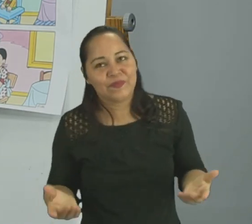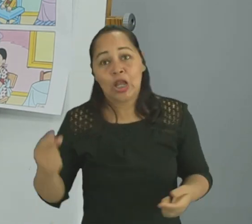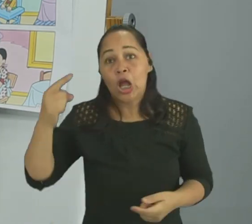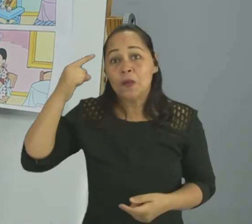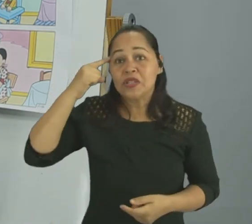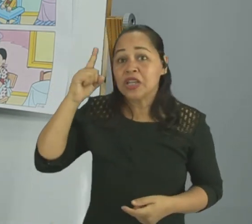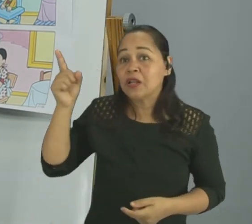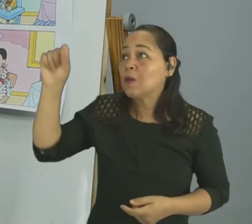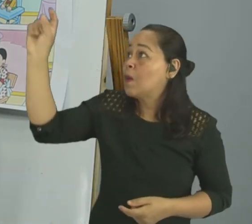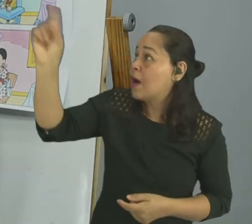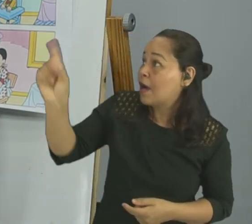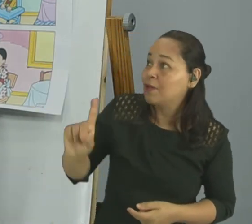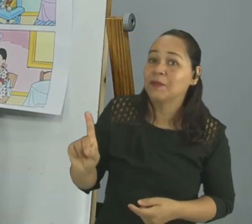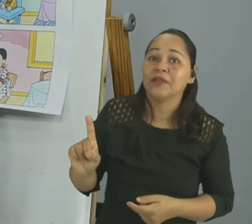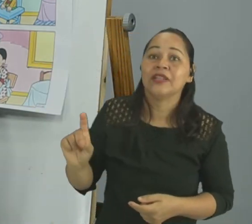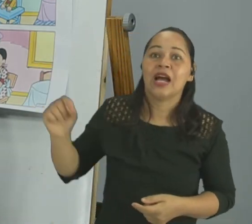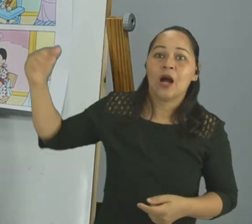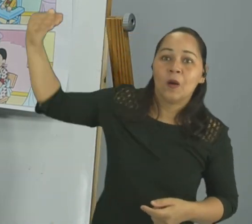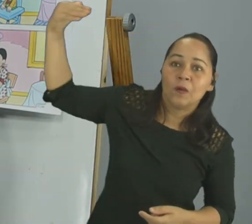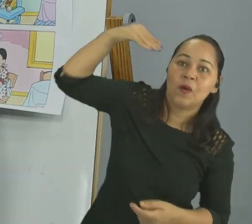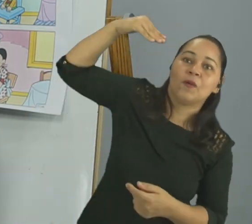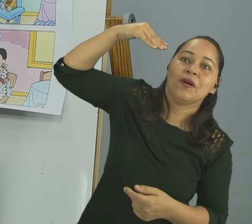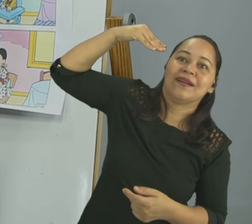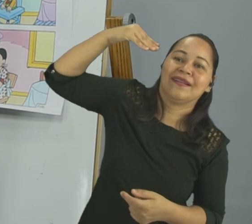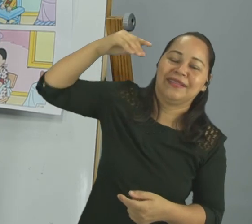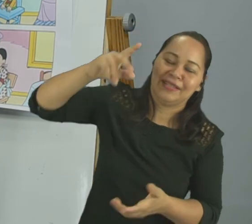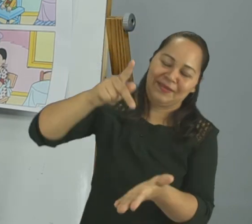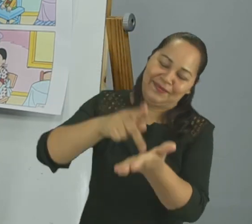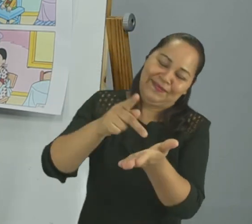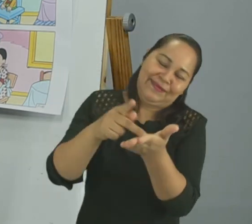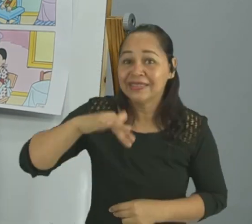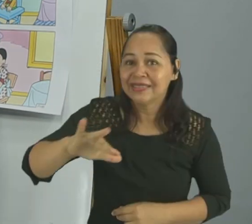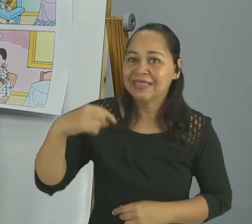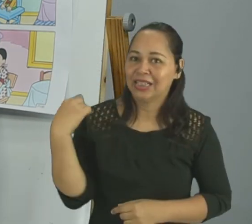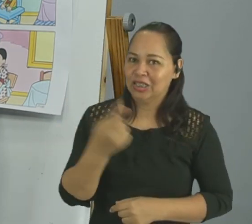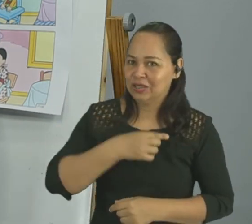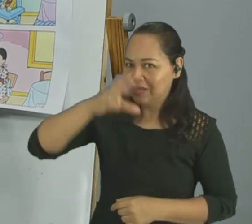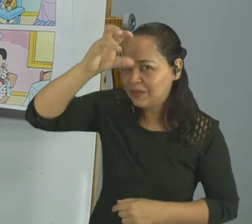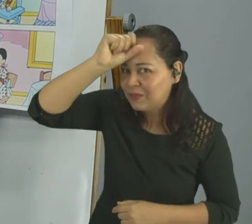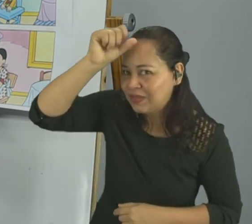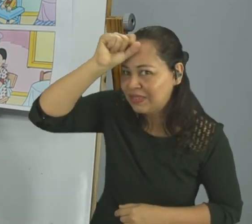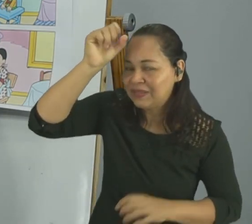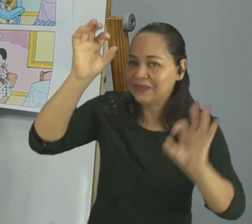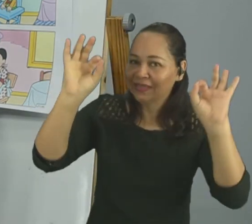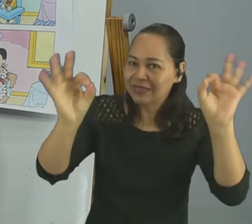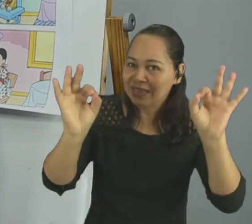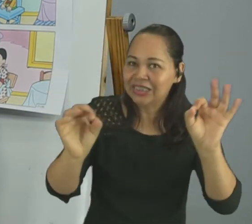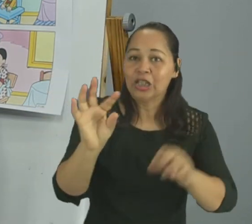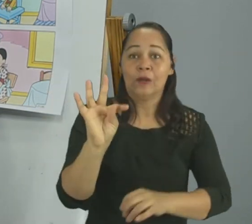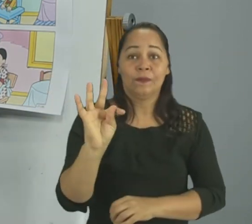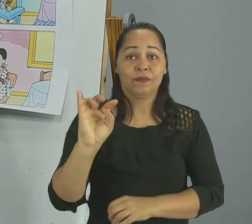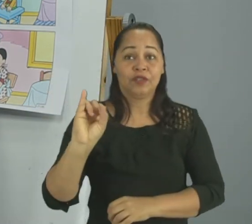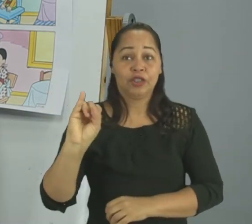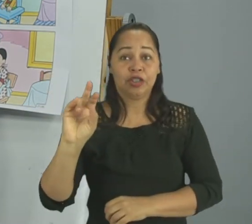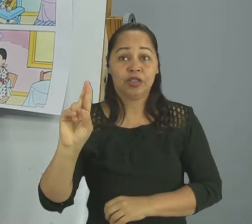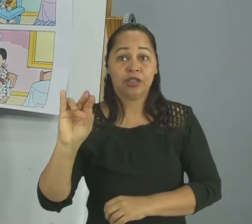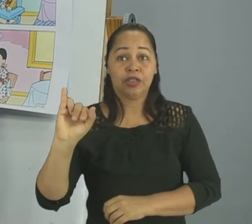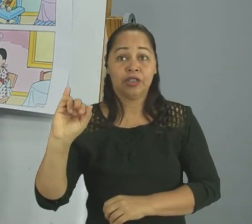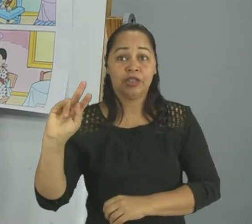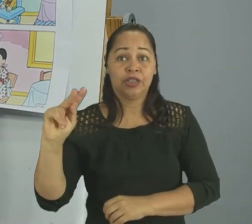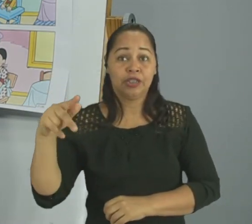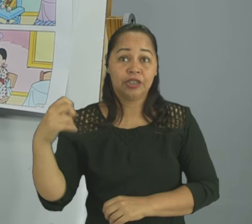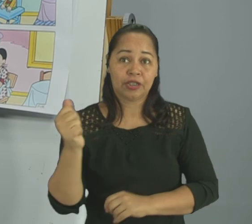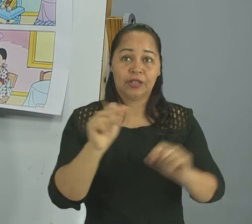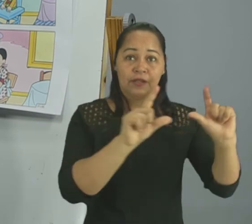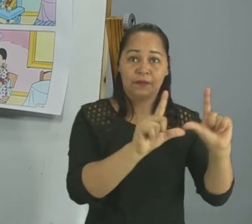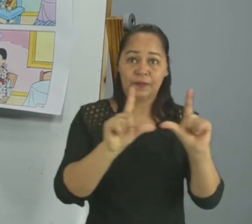ok? Que o raio ia cair de verdade. Tudo certinho? Crianças, então nós já aprendemos bem direitinho, né, o que é uma